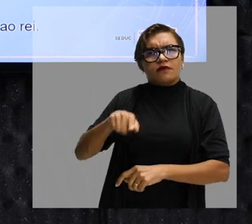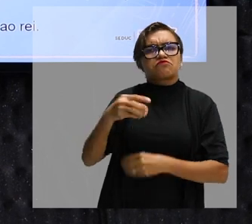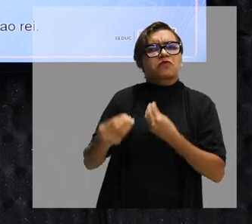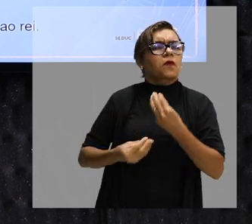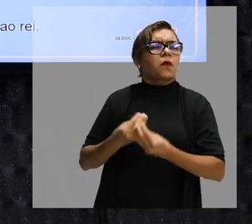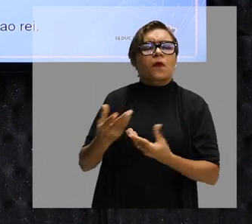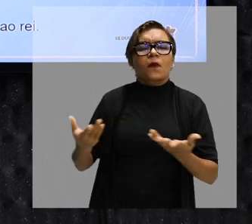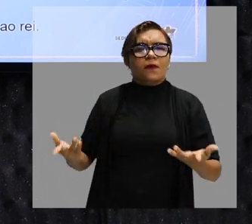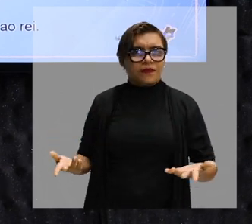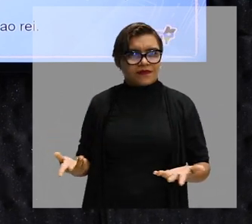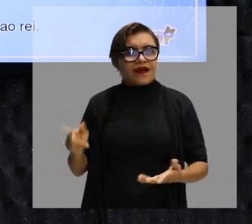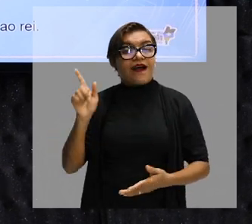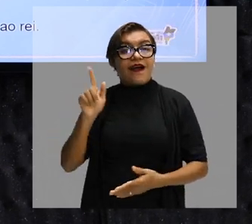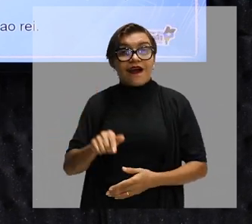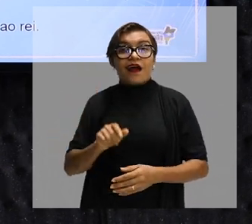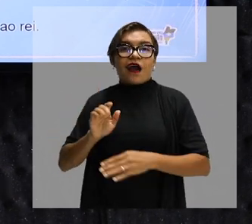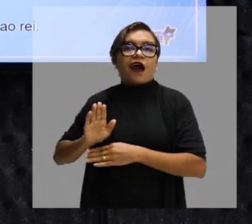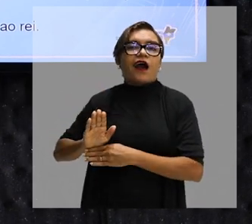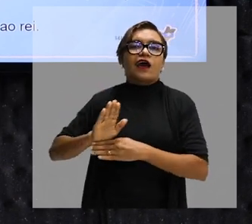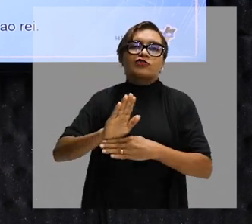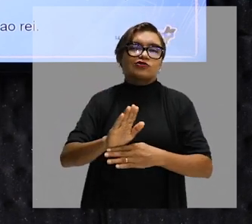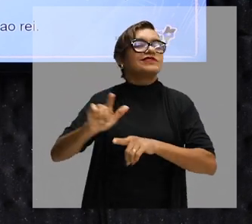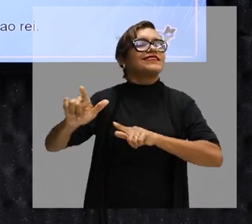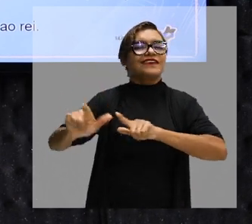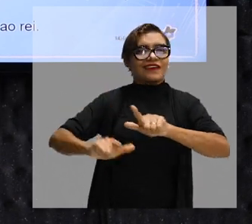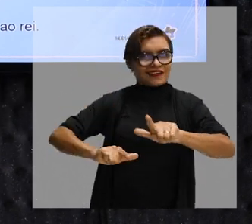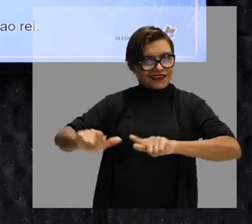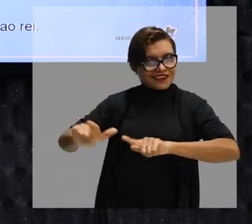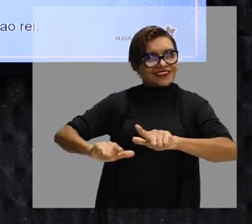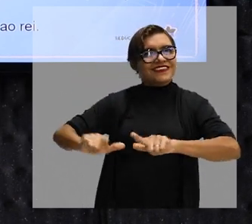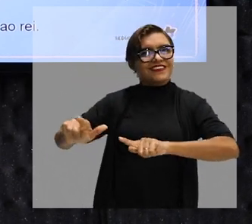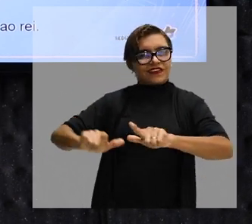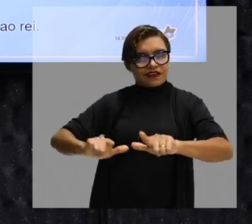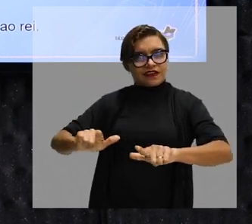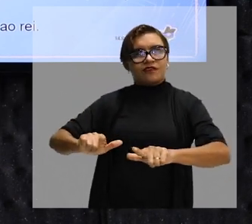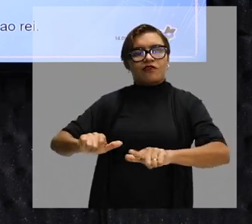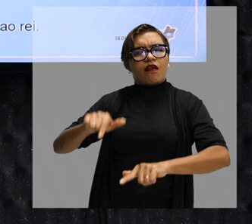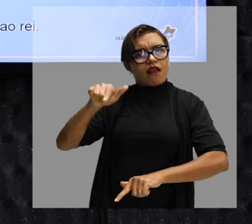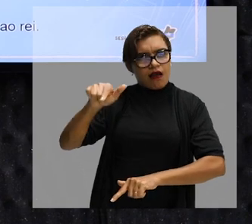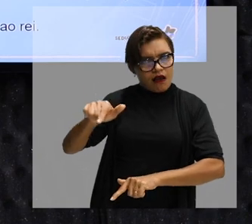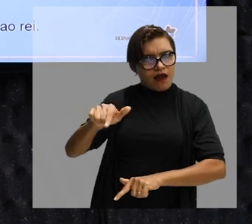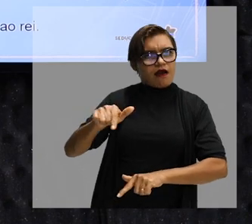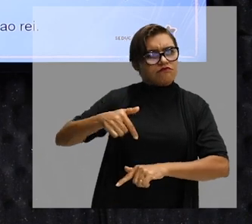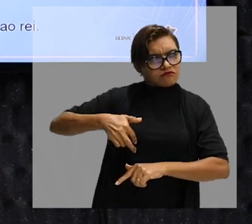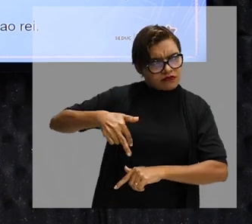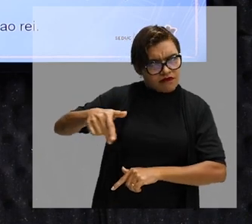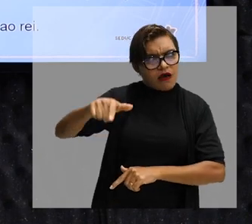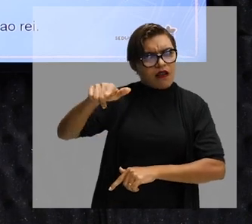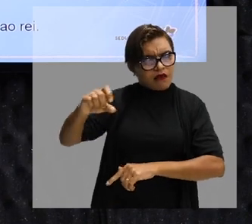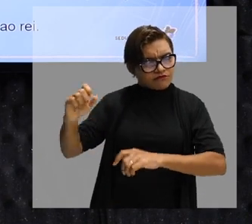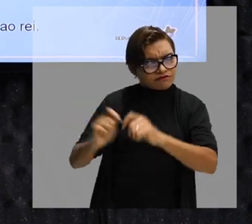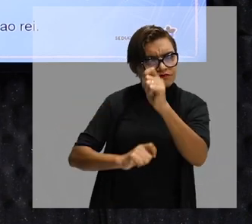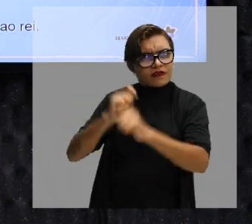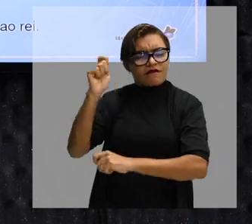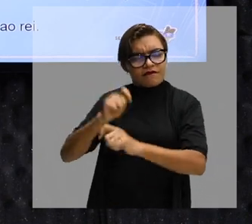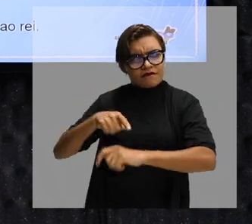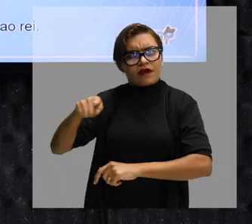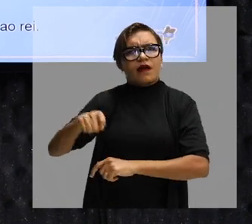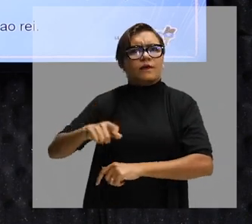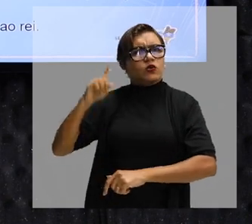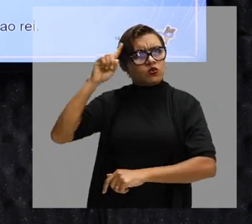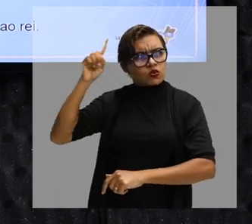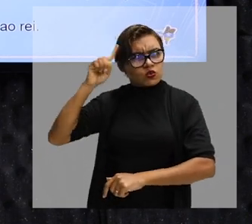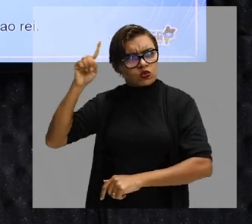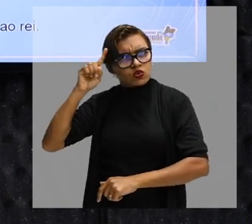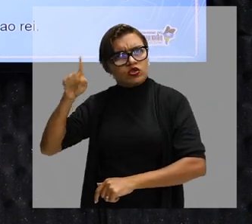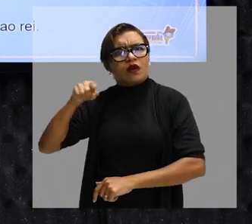será agora a favor do trabalhador, daquele lá do chão da fábrica, o chão da fábrica que está ali